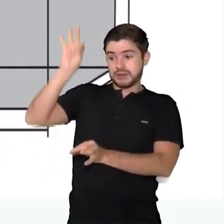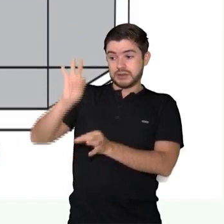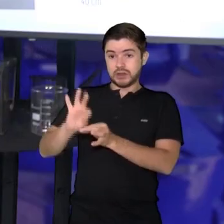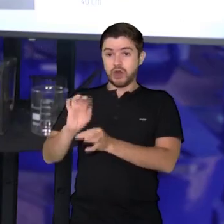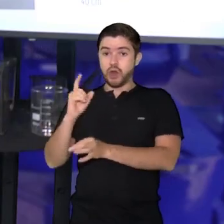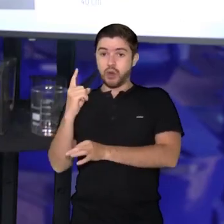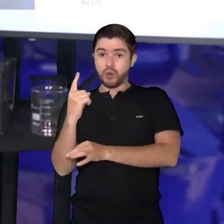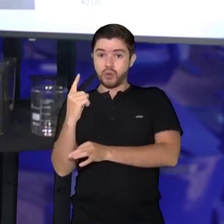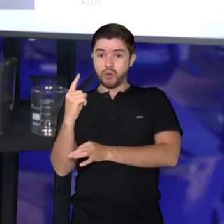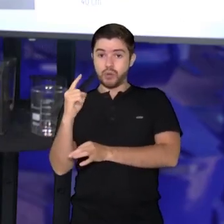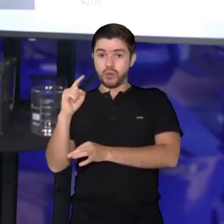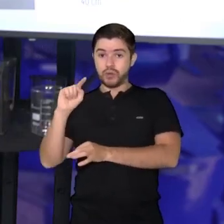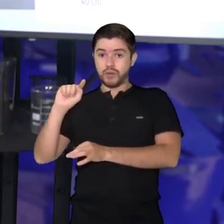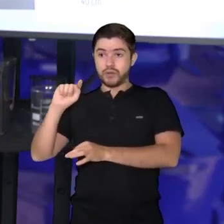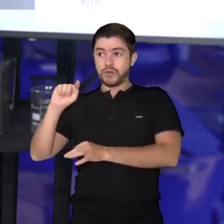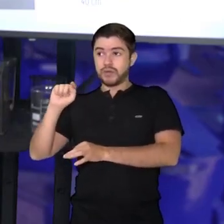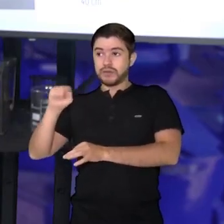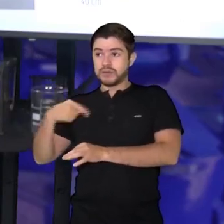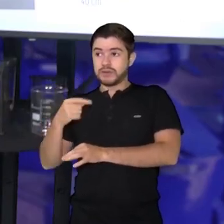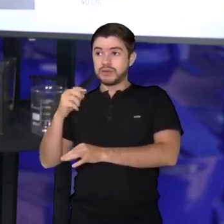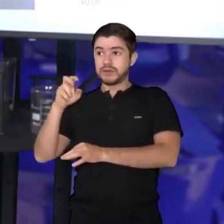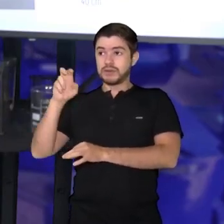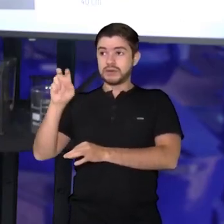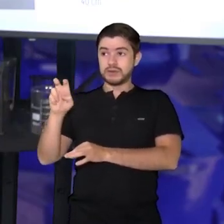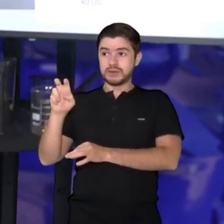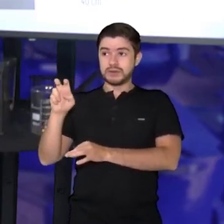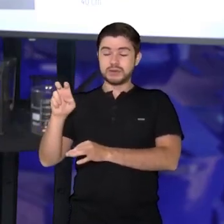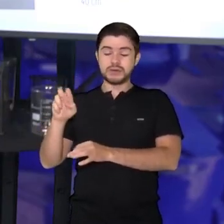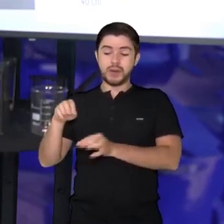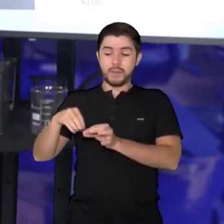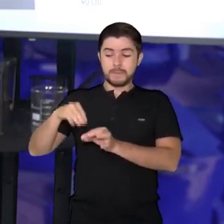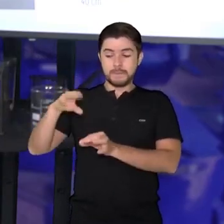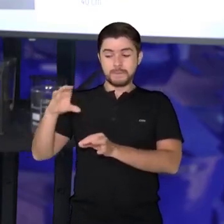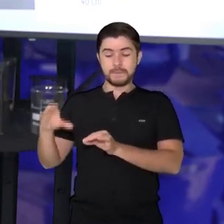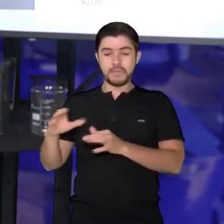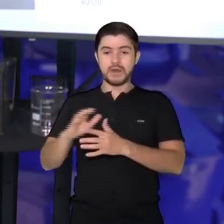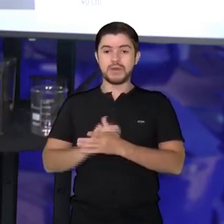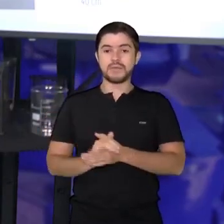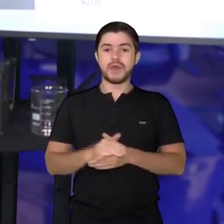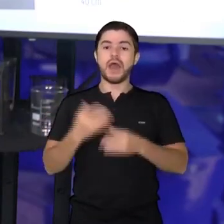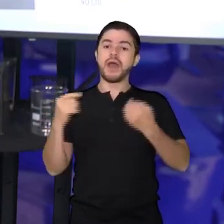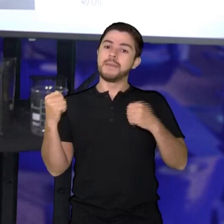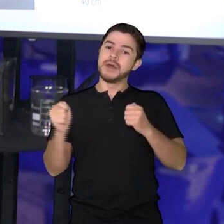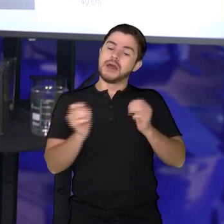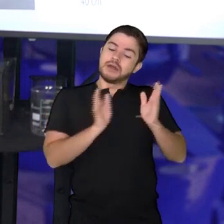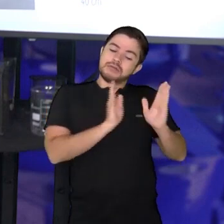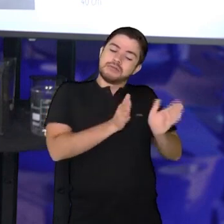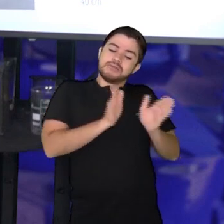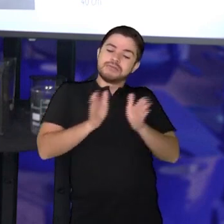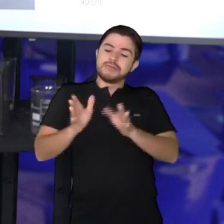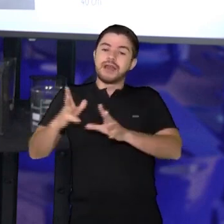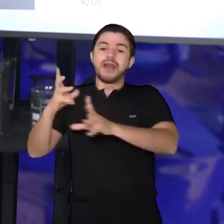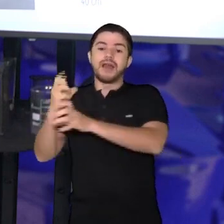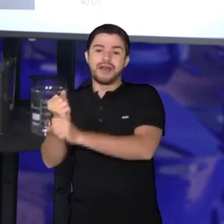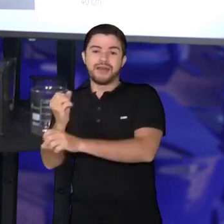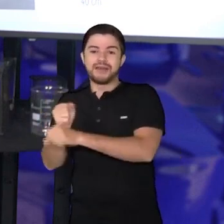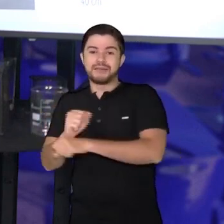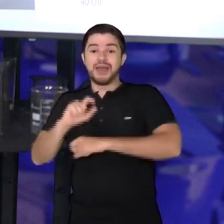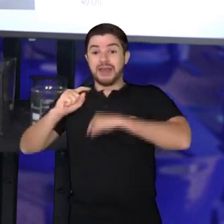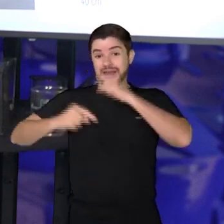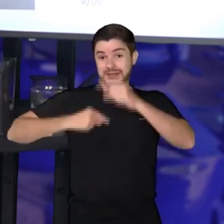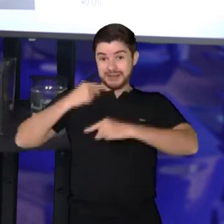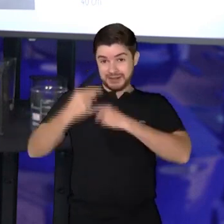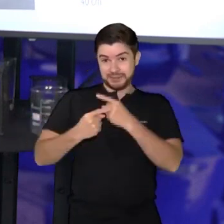metros, ou seja, 1,5 metros. Então, vamos fazer passo a passo como seria a resolução dessa questão. Em